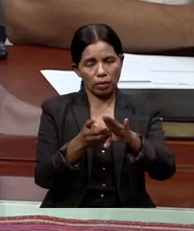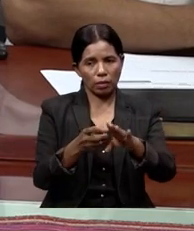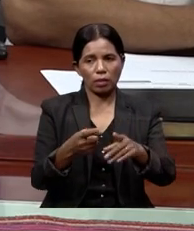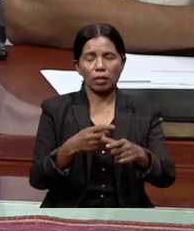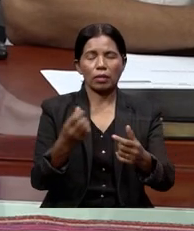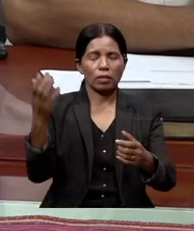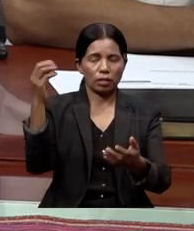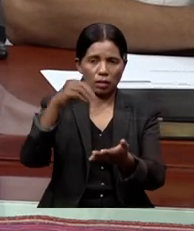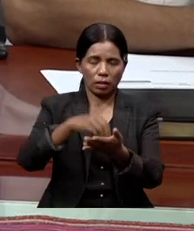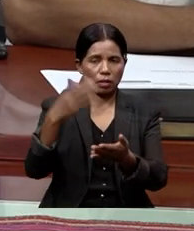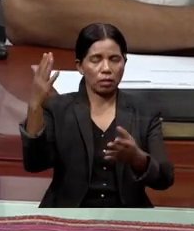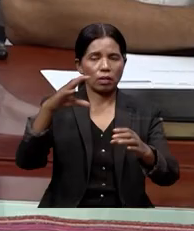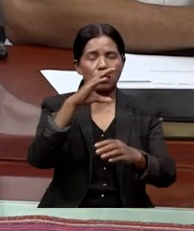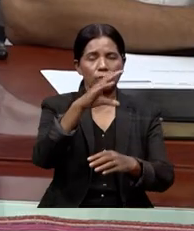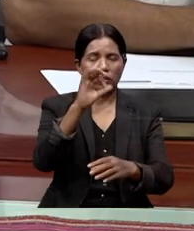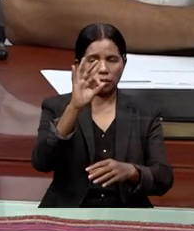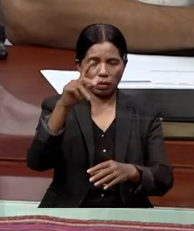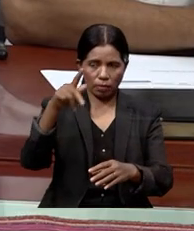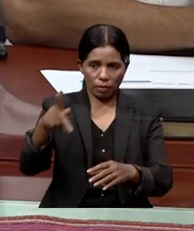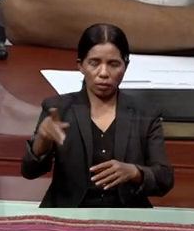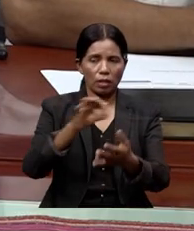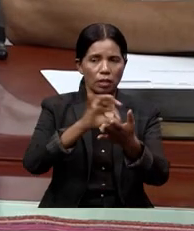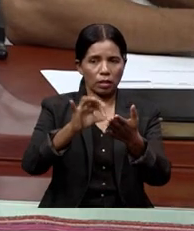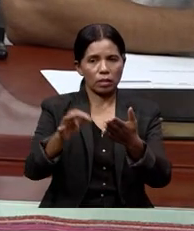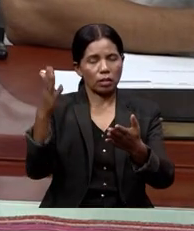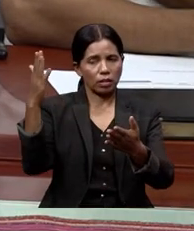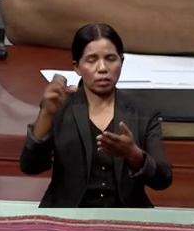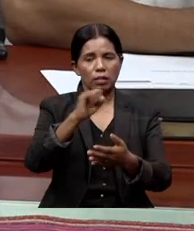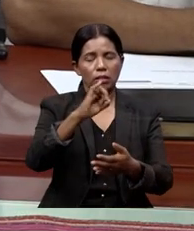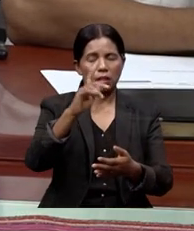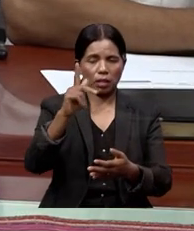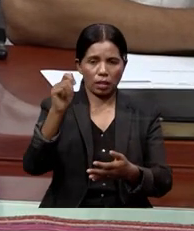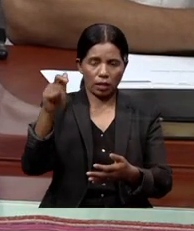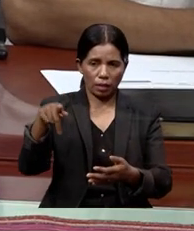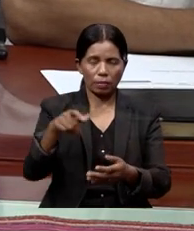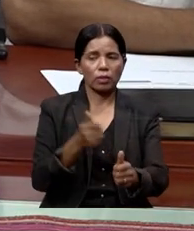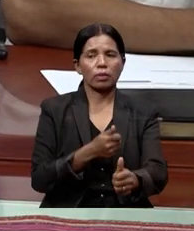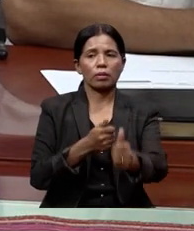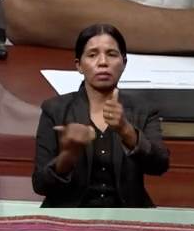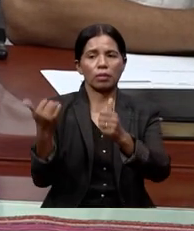processo aona e a comissão de função pública, né, be registrado e a SIGAP. Baseia ba